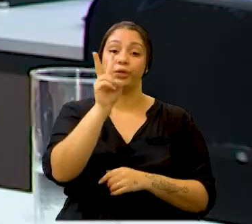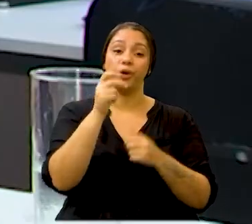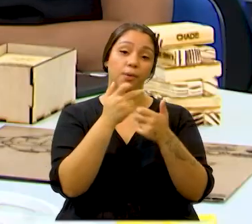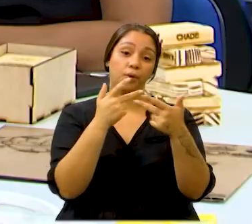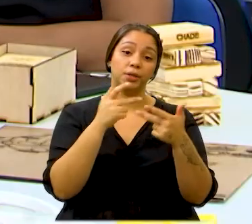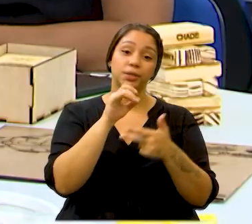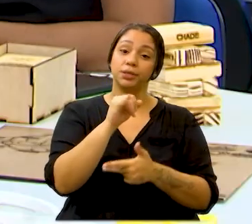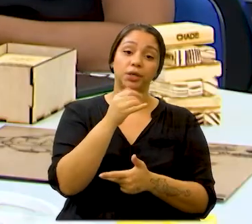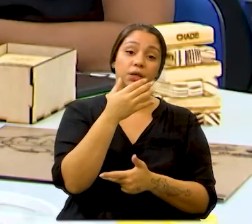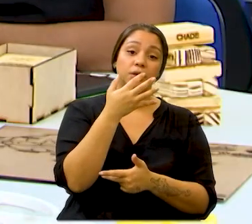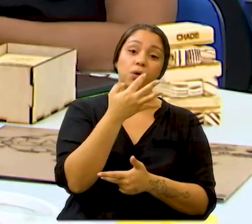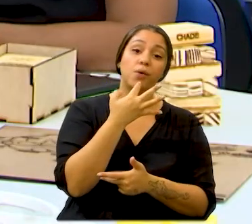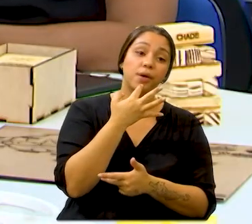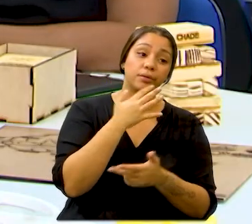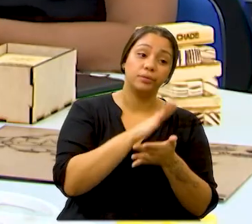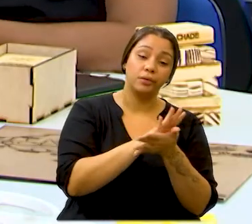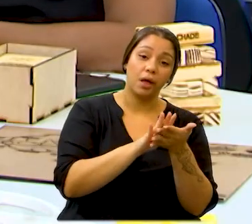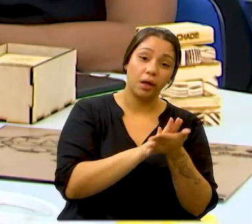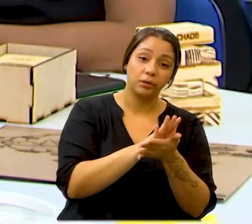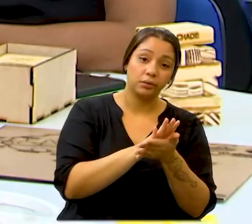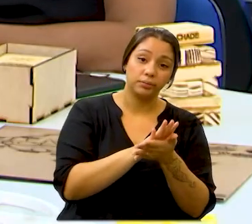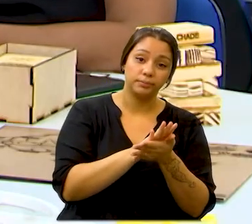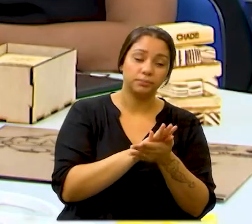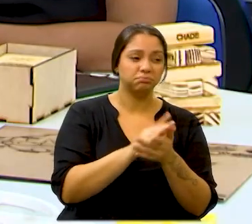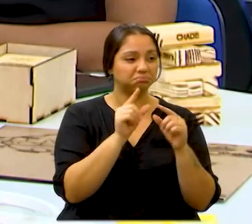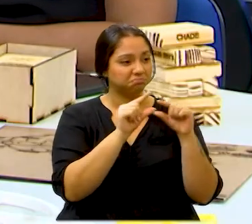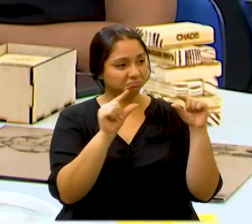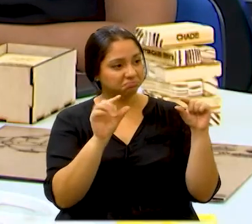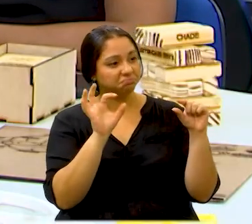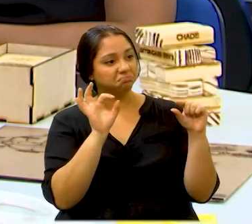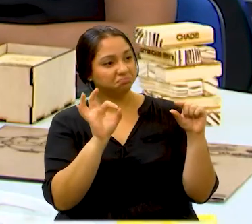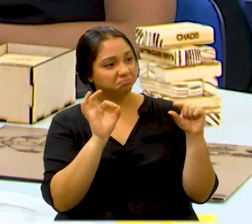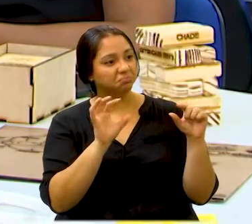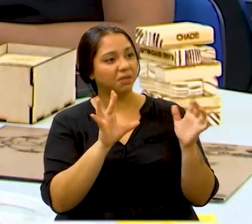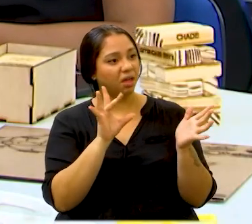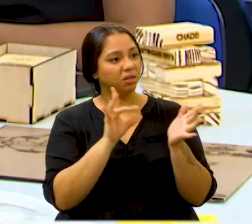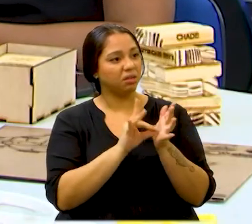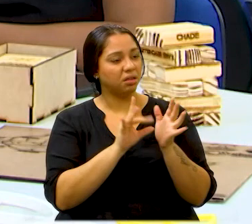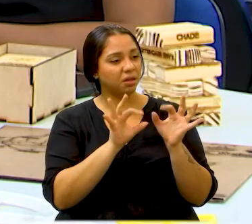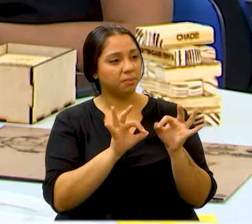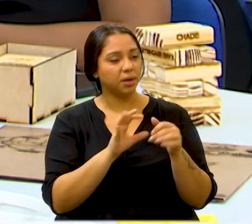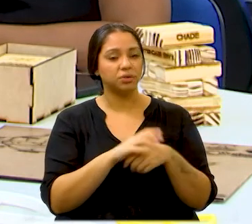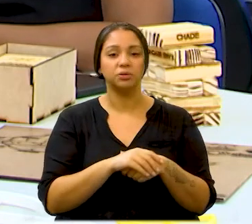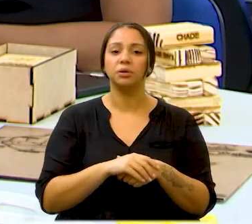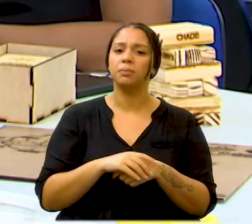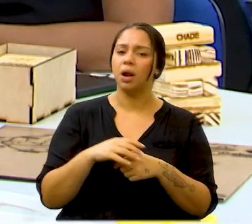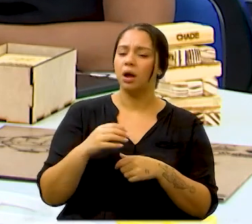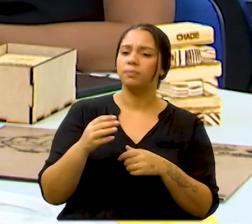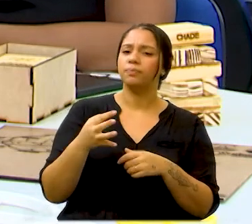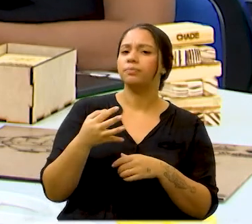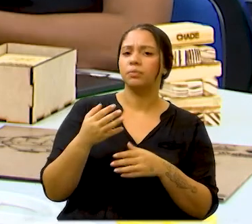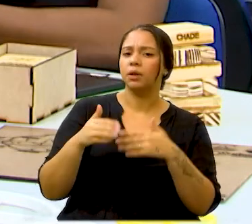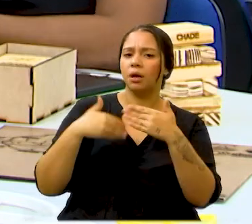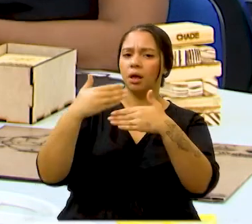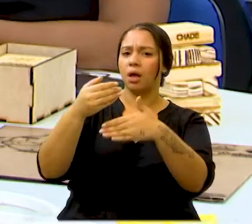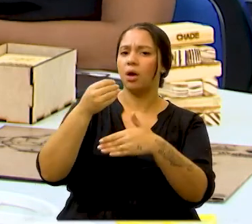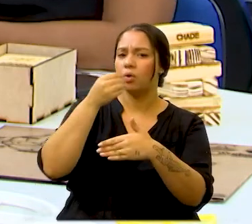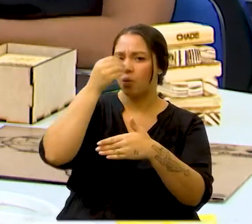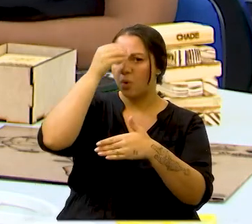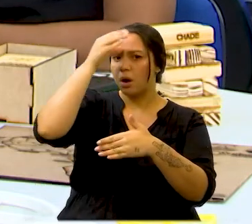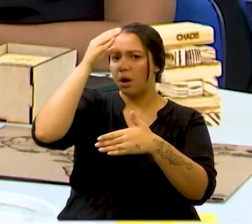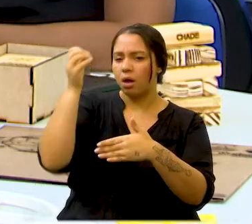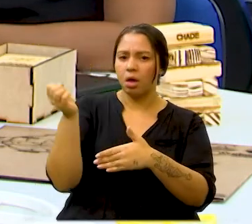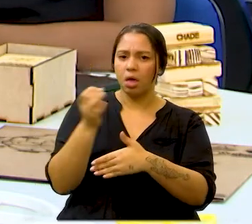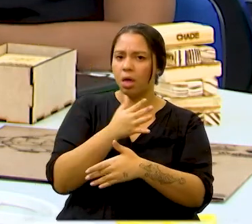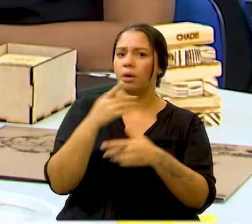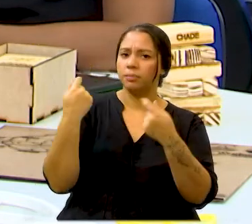gente não conhece. Então, a única maneira que a gente tem... Bela frase, hein? Né? De construir... Exatamente isso. Um novo conhecimento é dessa